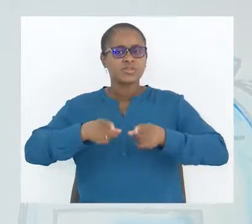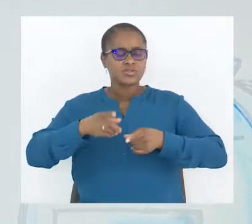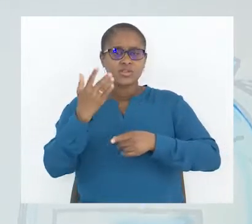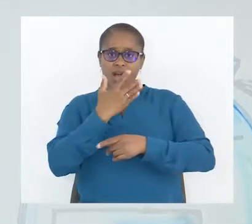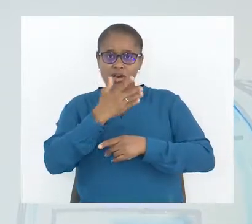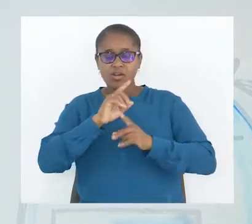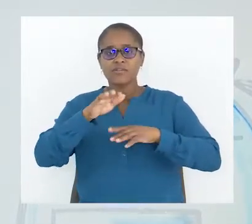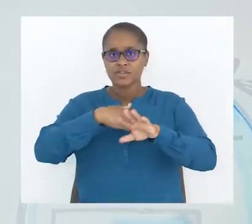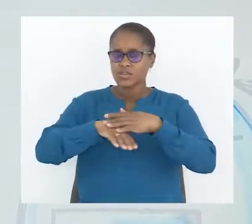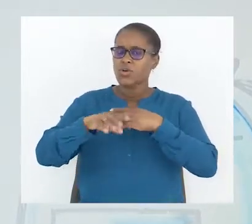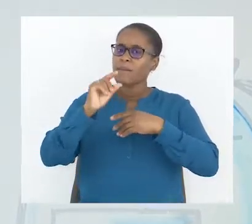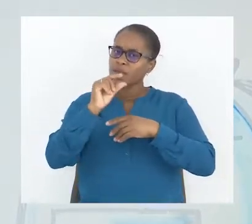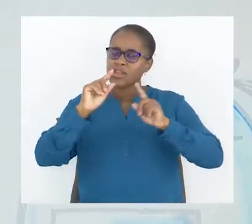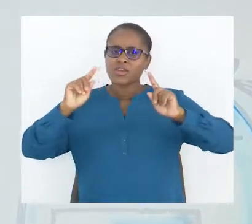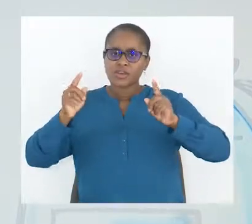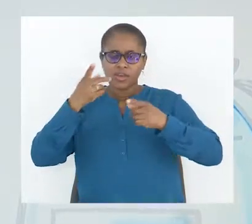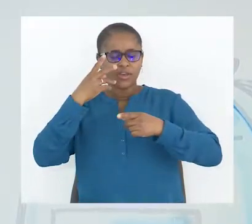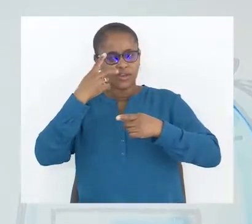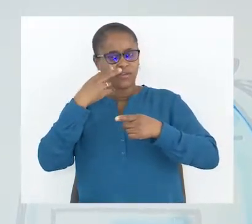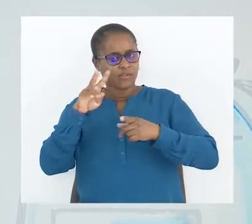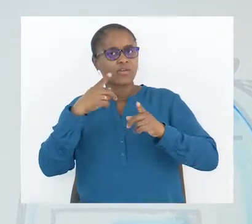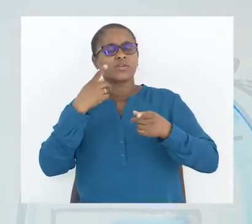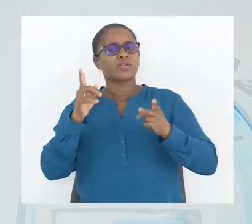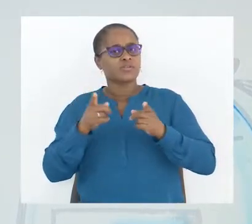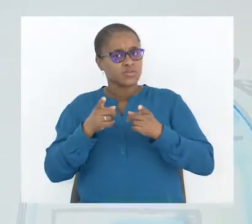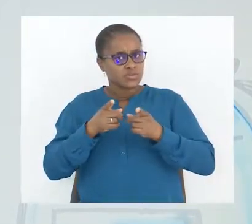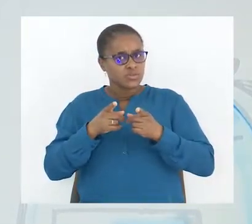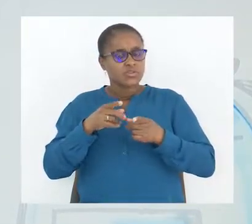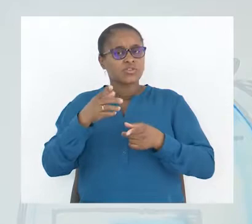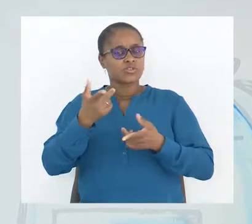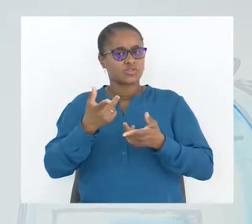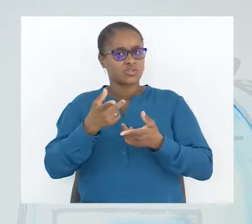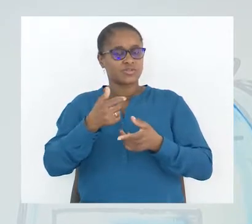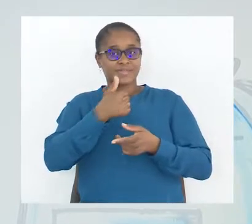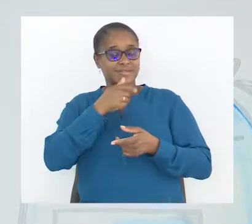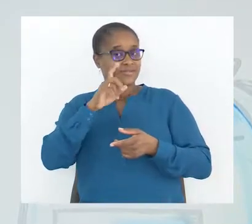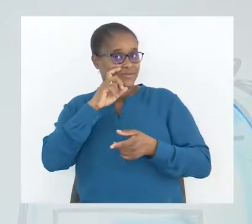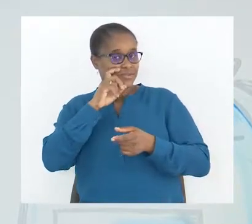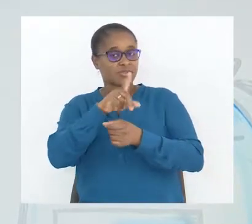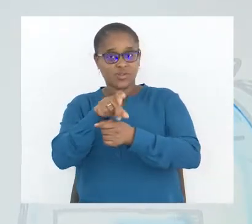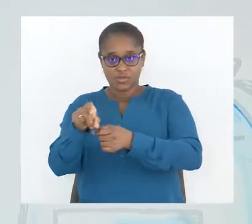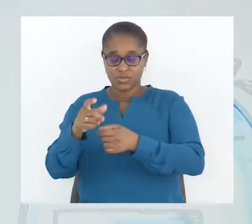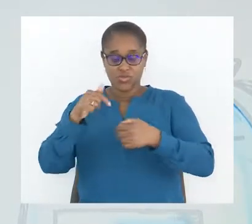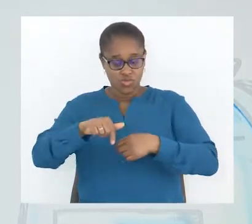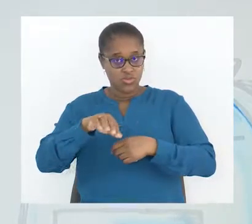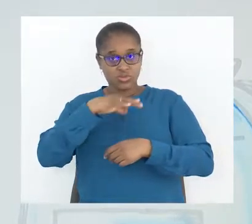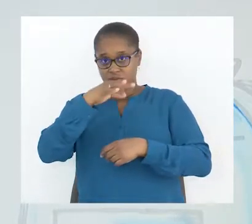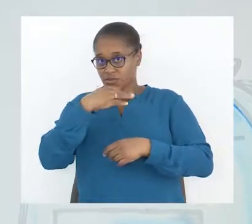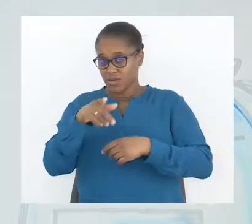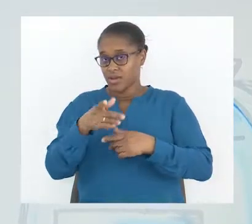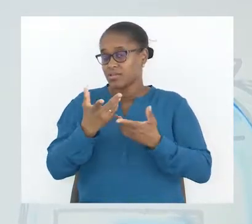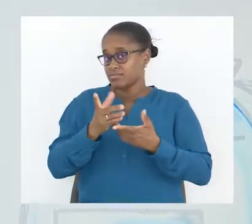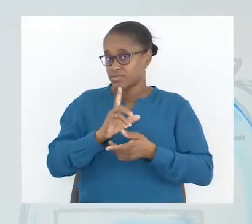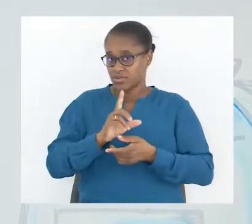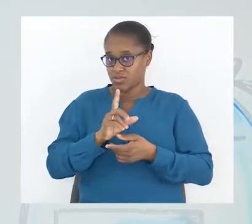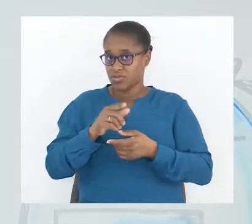uma pequena revisão sobre as medidas preventivas contra a Covid. Mas hoje vamos fazer uma exceção. Não vamos falar por enquanto disso, porque a